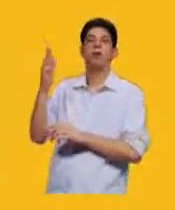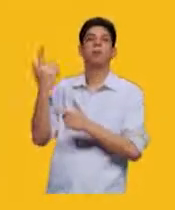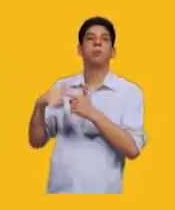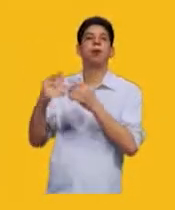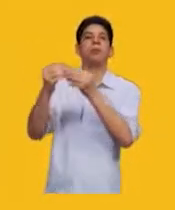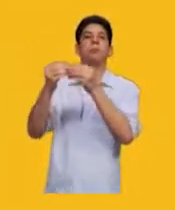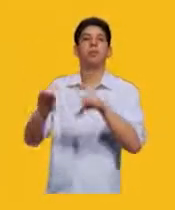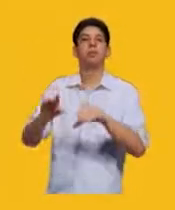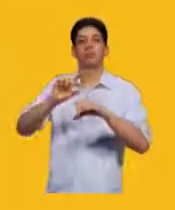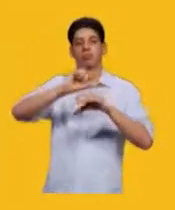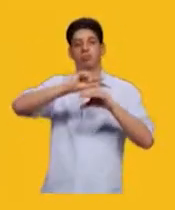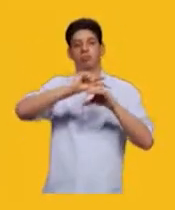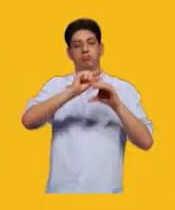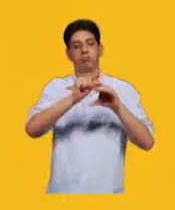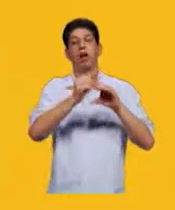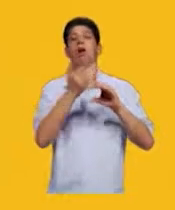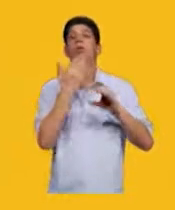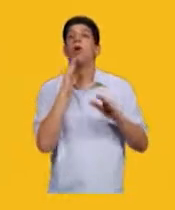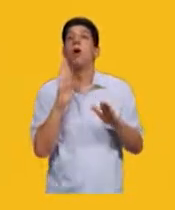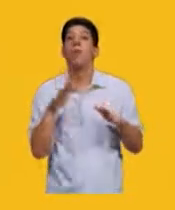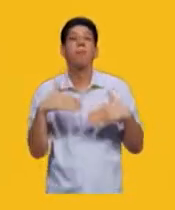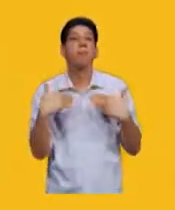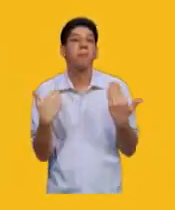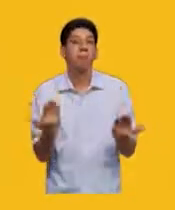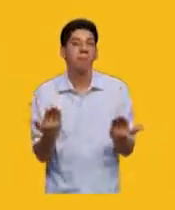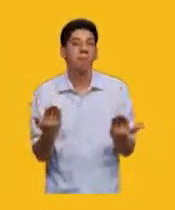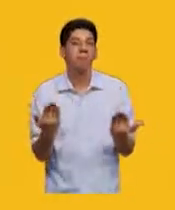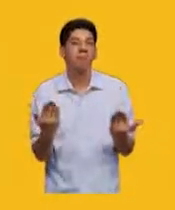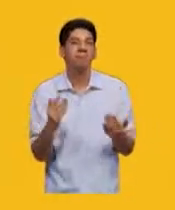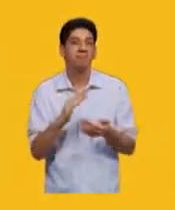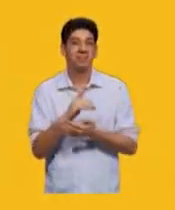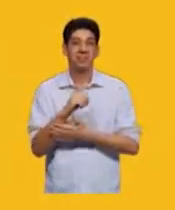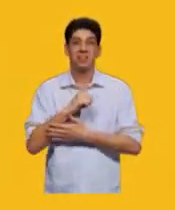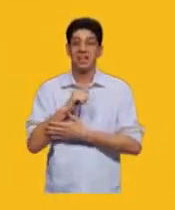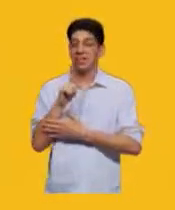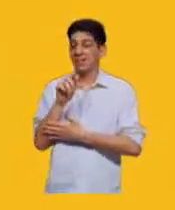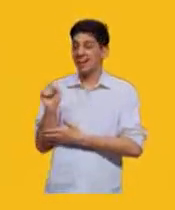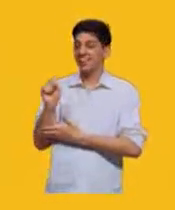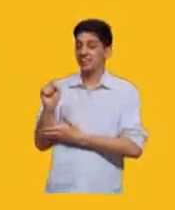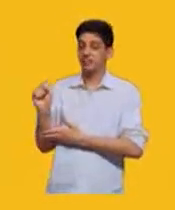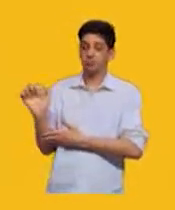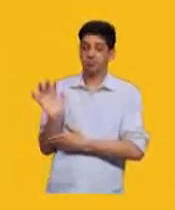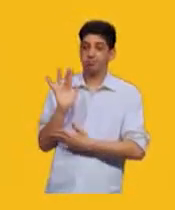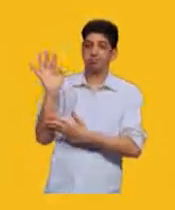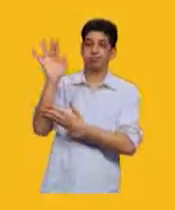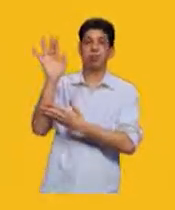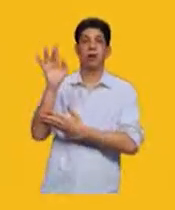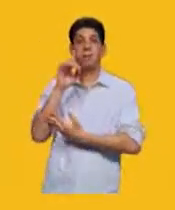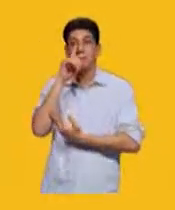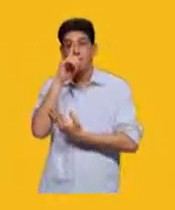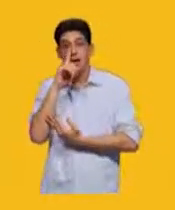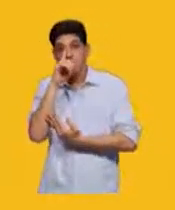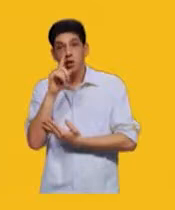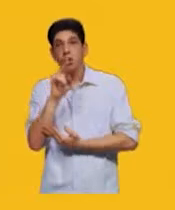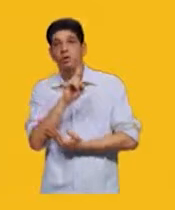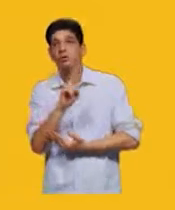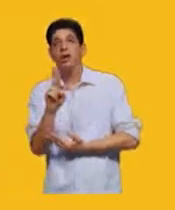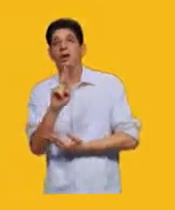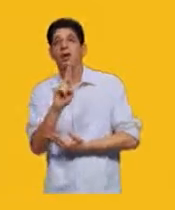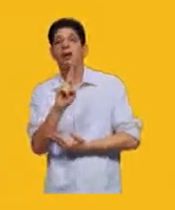ozônio? Então, nós falamos aqui hoje que existe um gás altamente prejudicial, que é o gás,